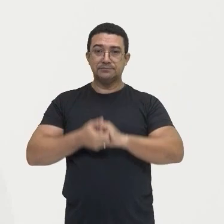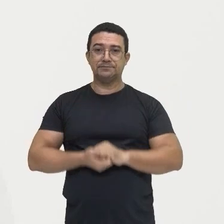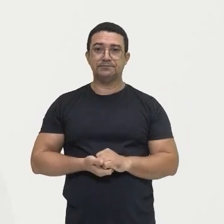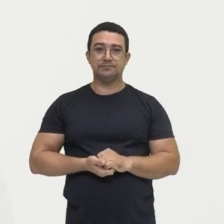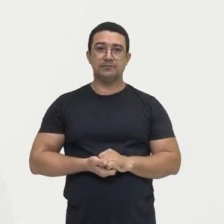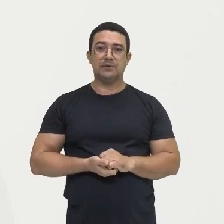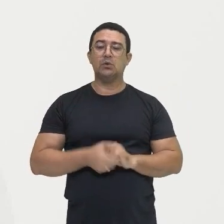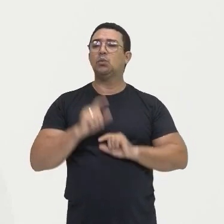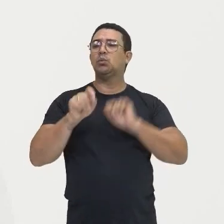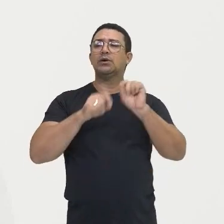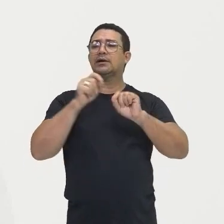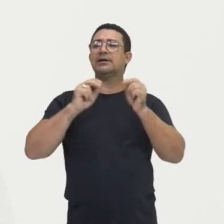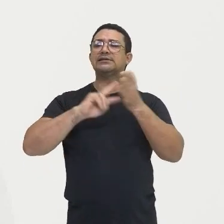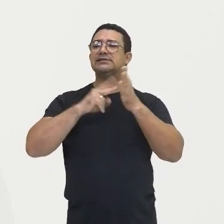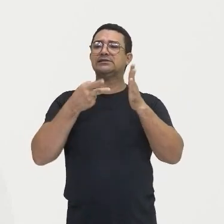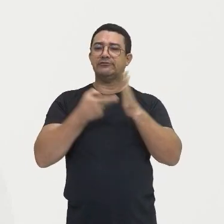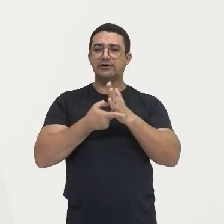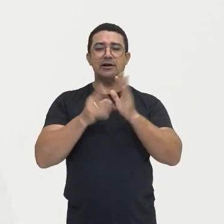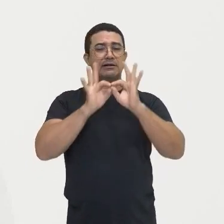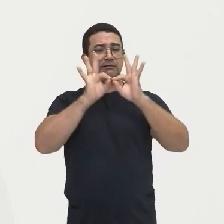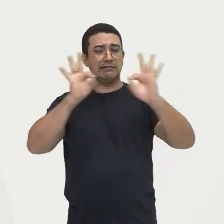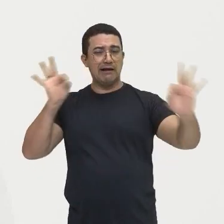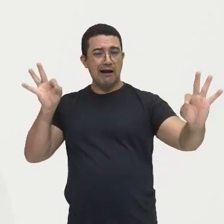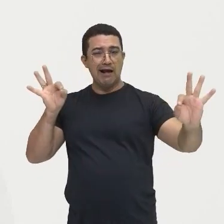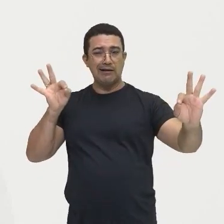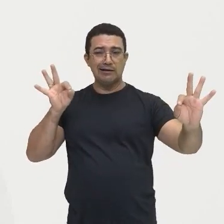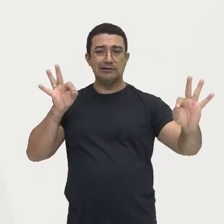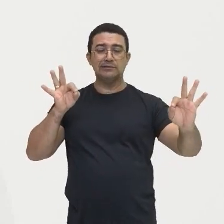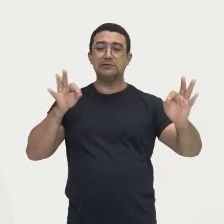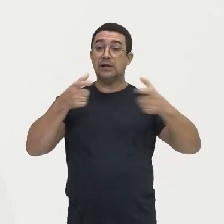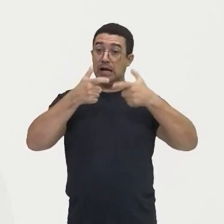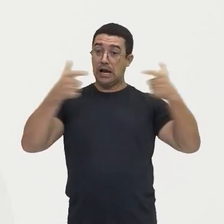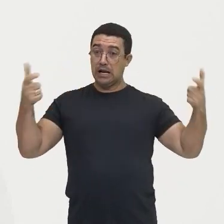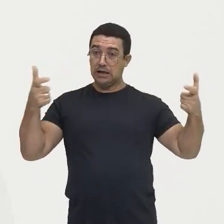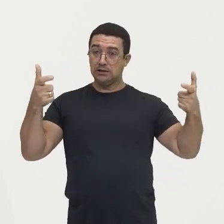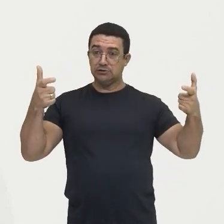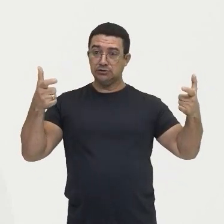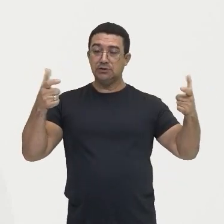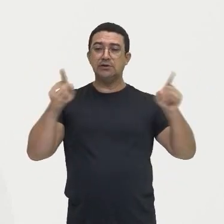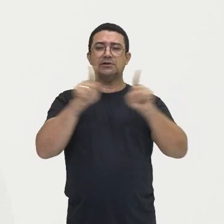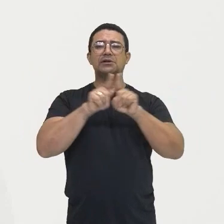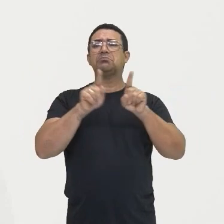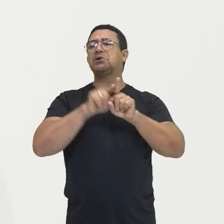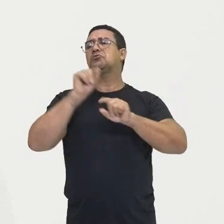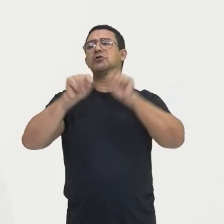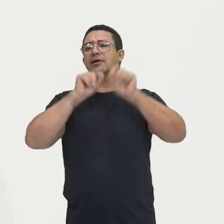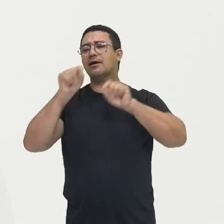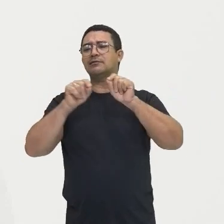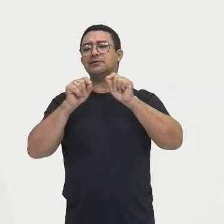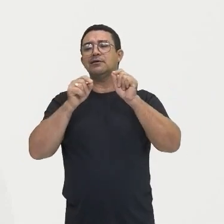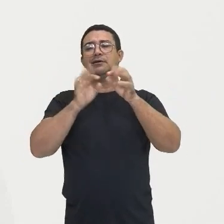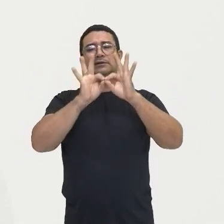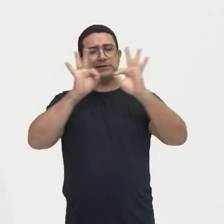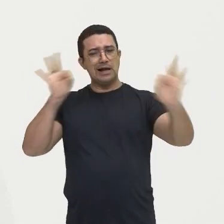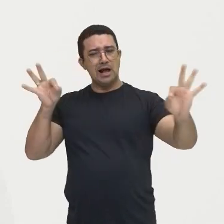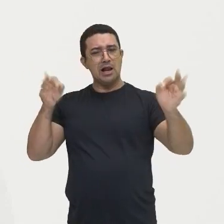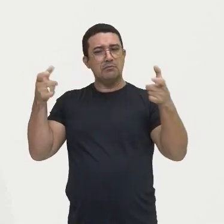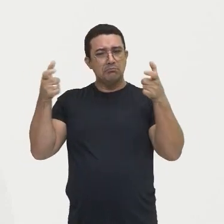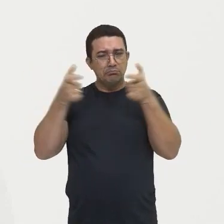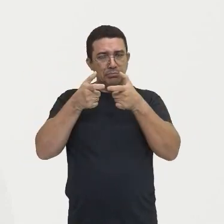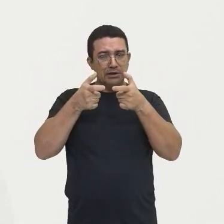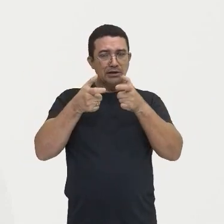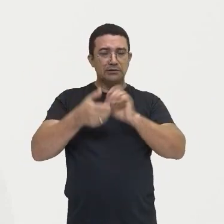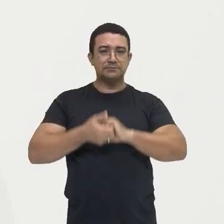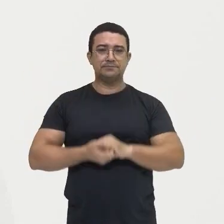definição do que seria uma escala considerada grande e do que é uma escala considerada pequena. Para saber se uma escala